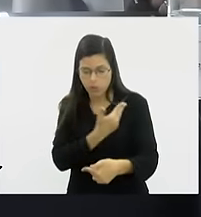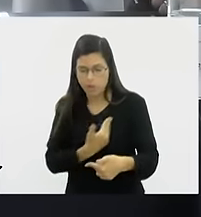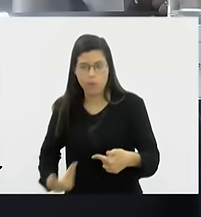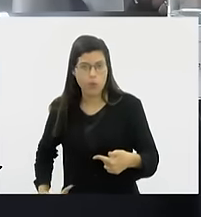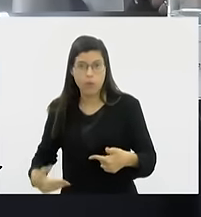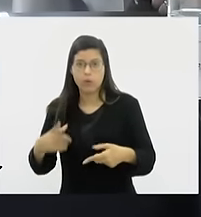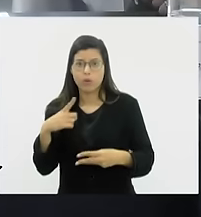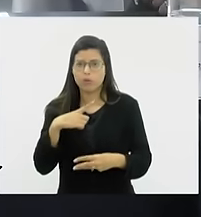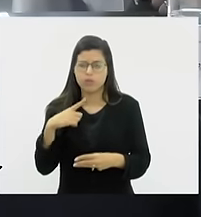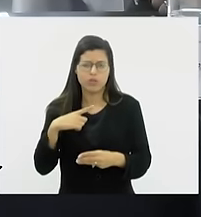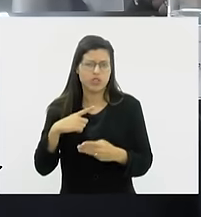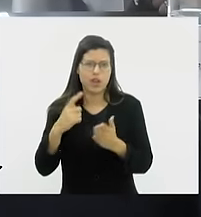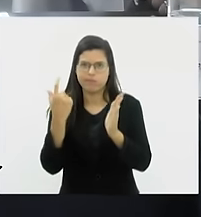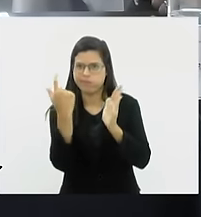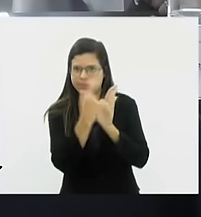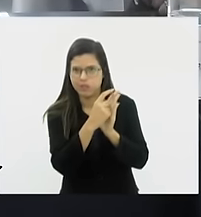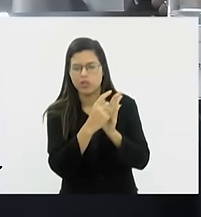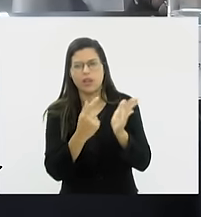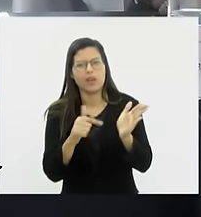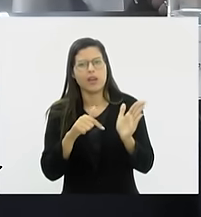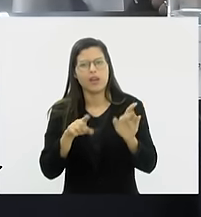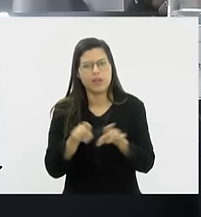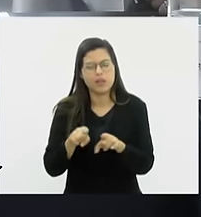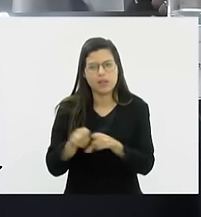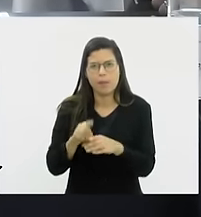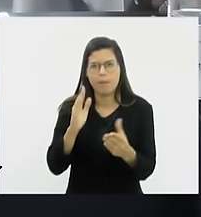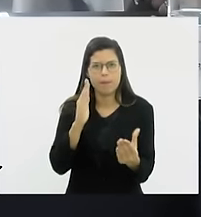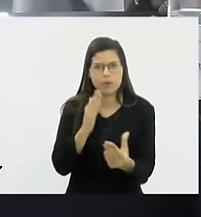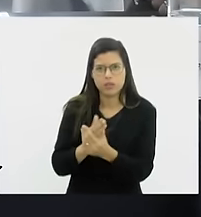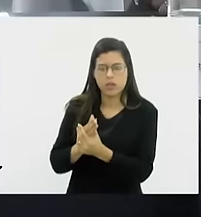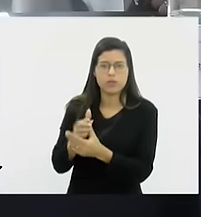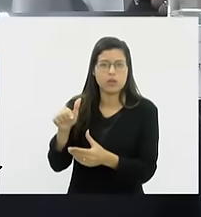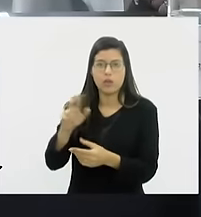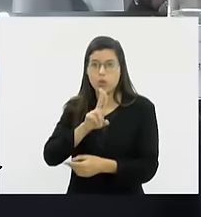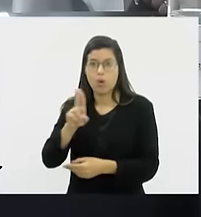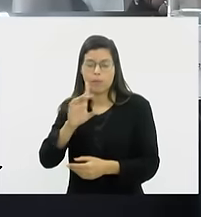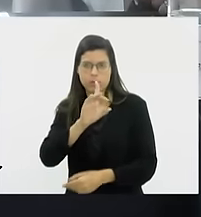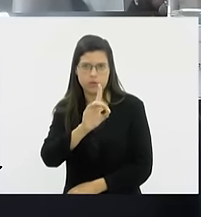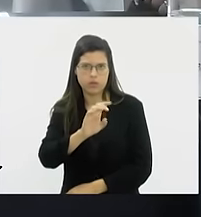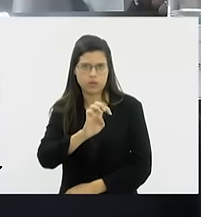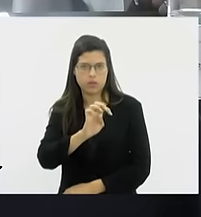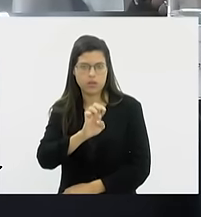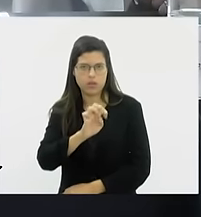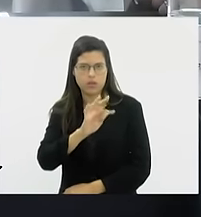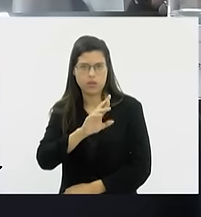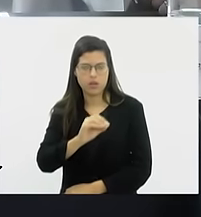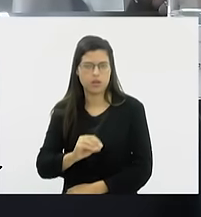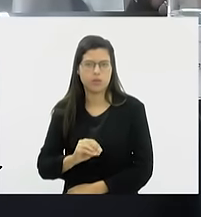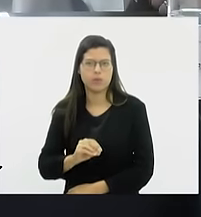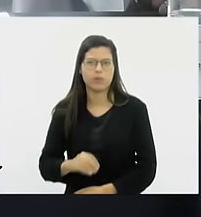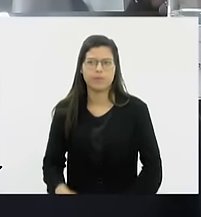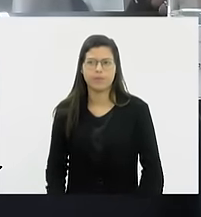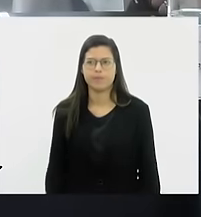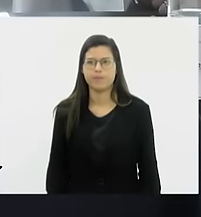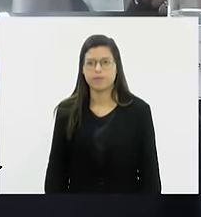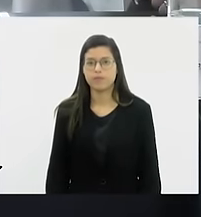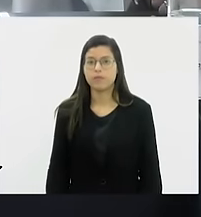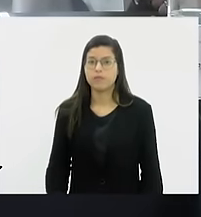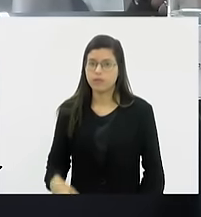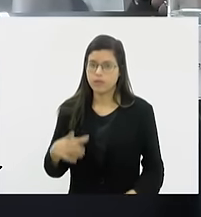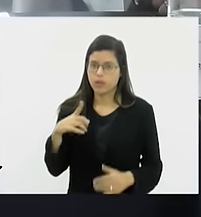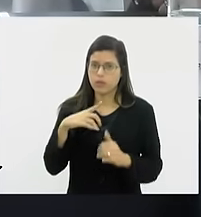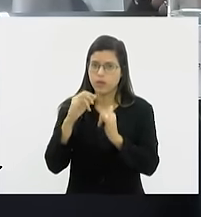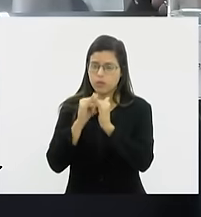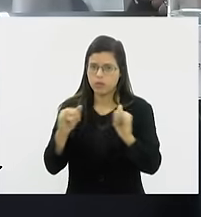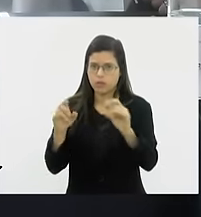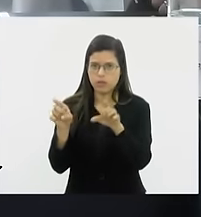com lacres, com autos de infração, autos de apreensão, em nome do Detro. Foi dada a notícia também,